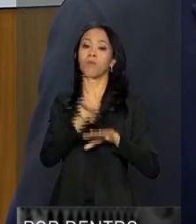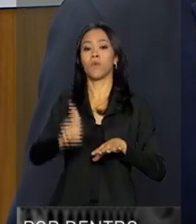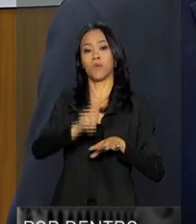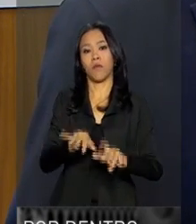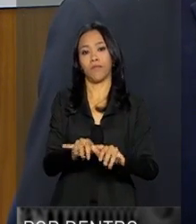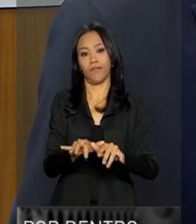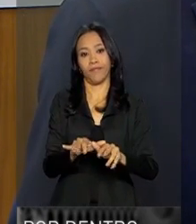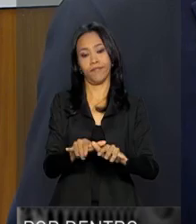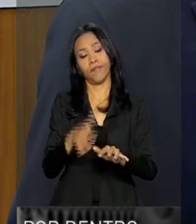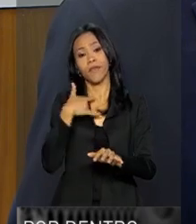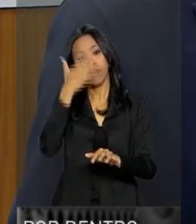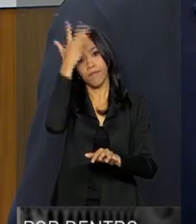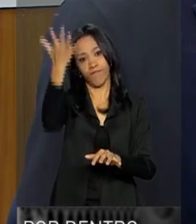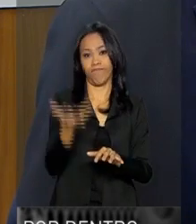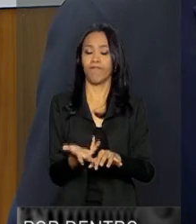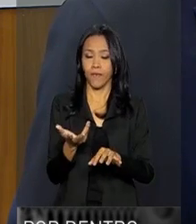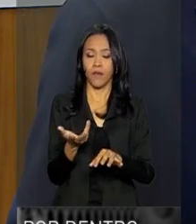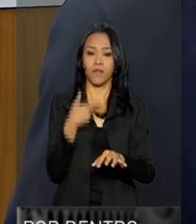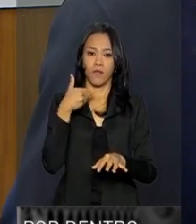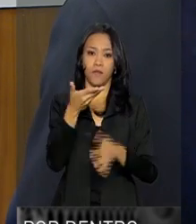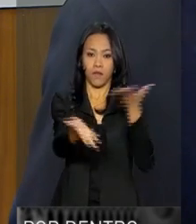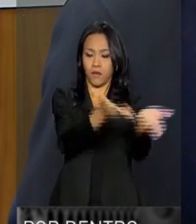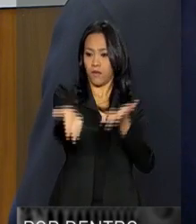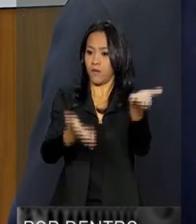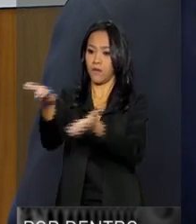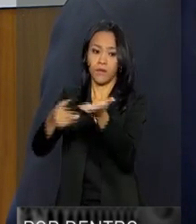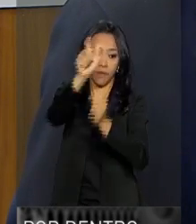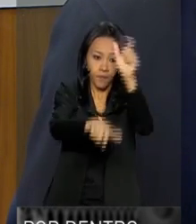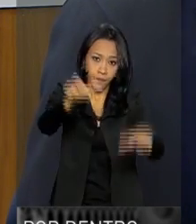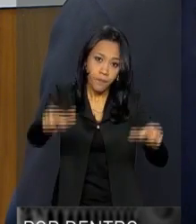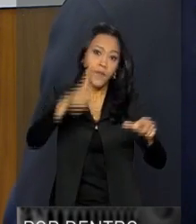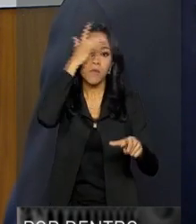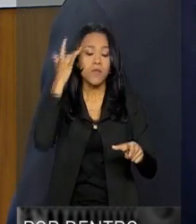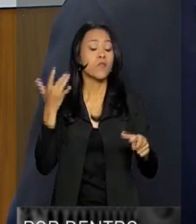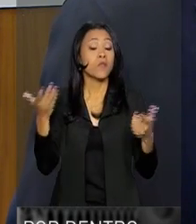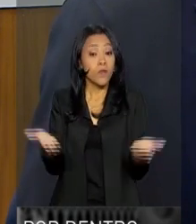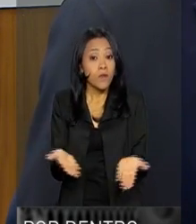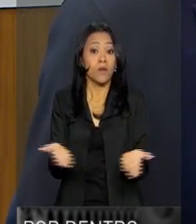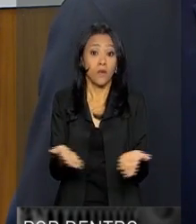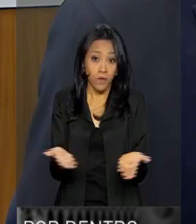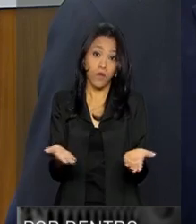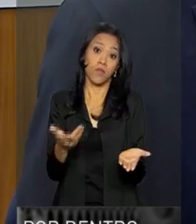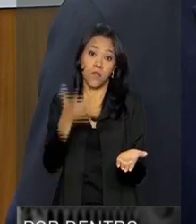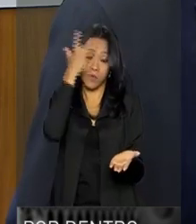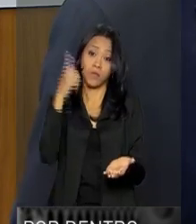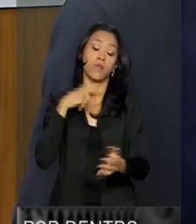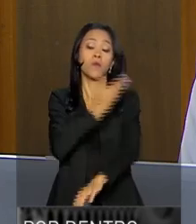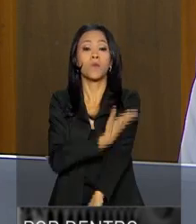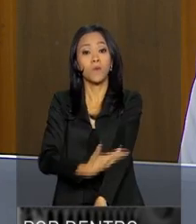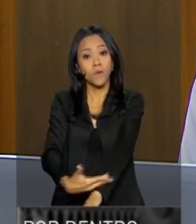a gente possa conversar e atender a população da maneira que a população hoje é está habituado a